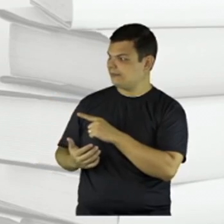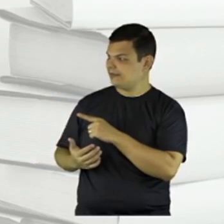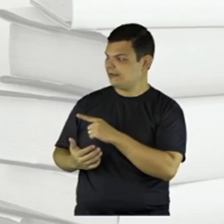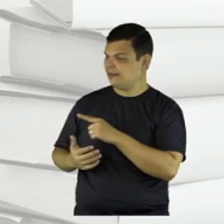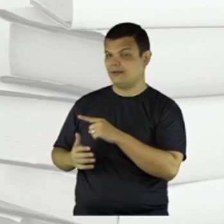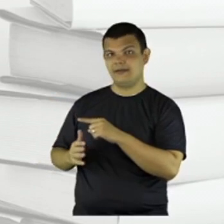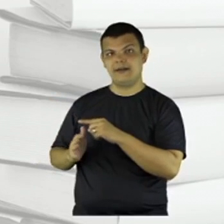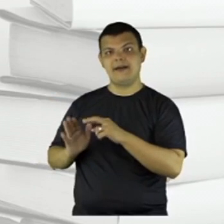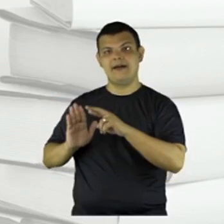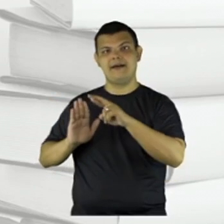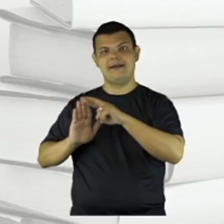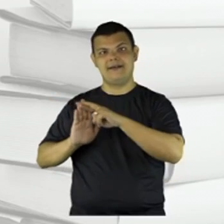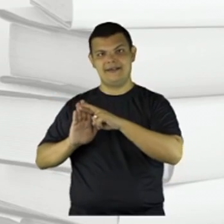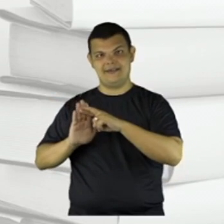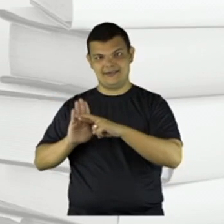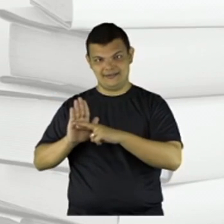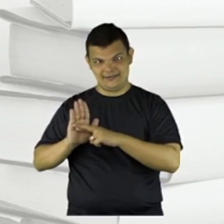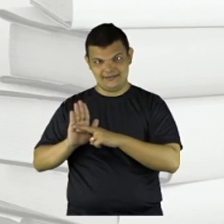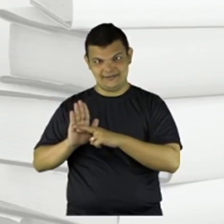Então,